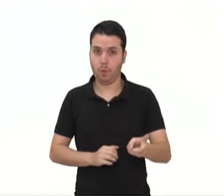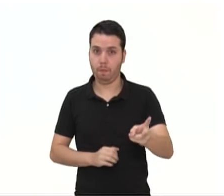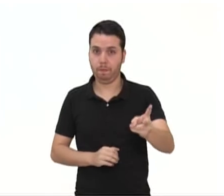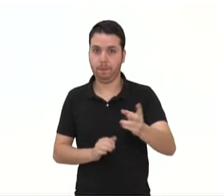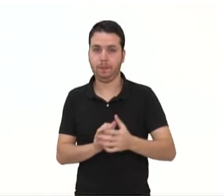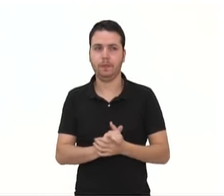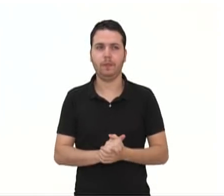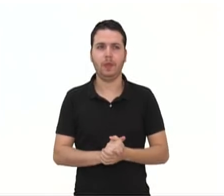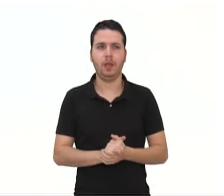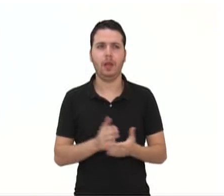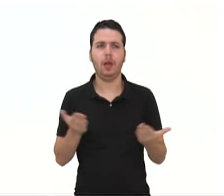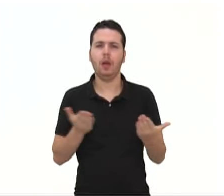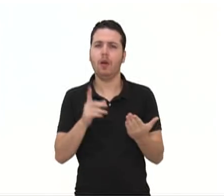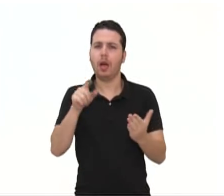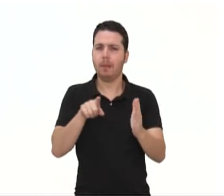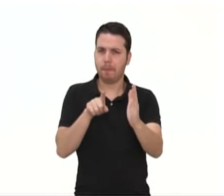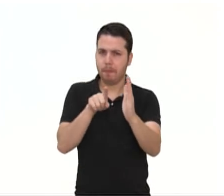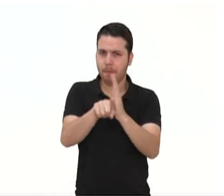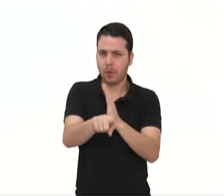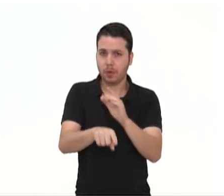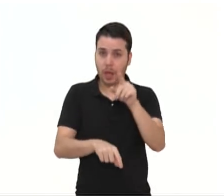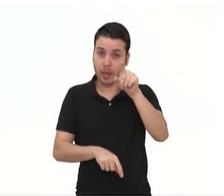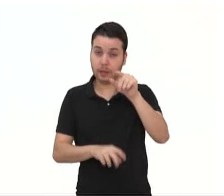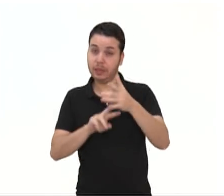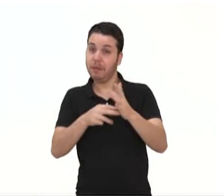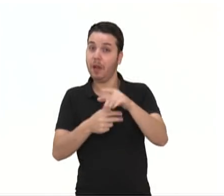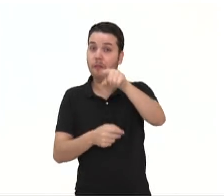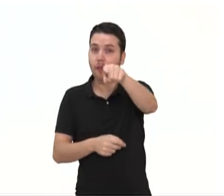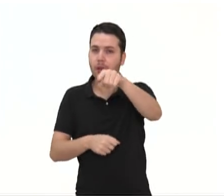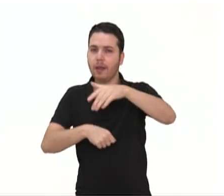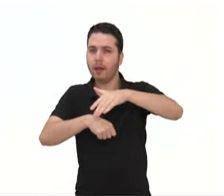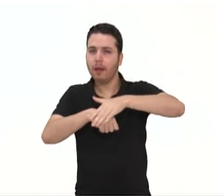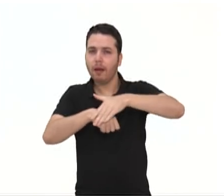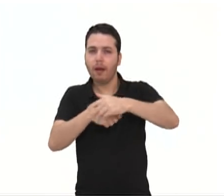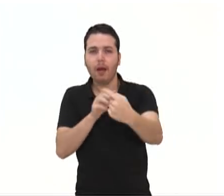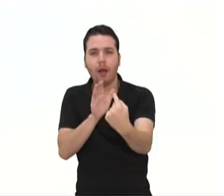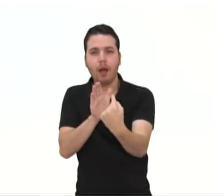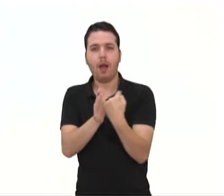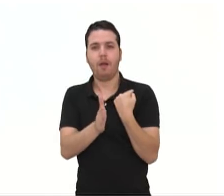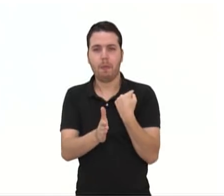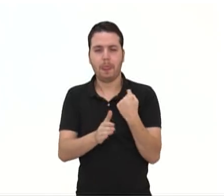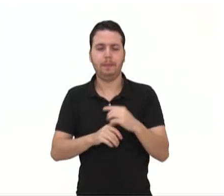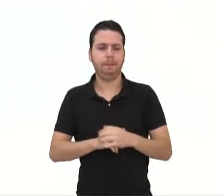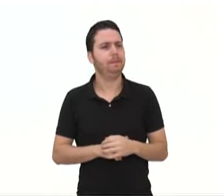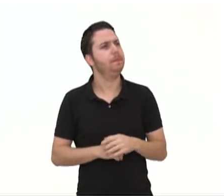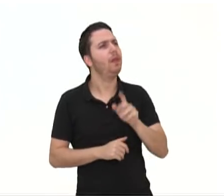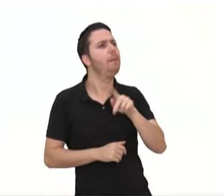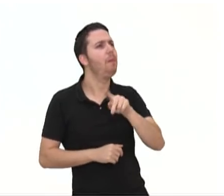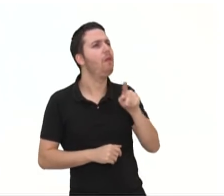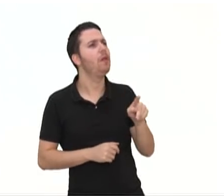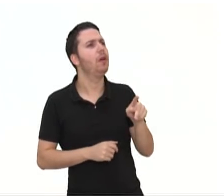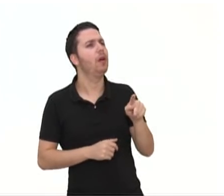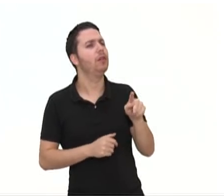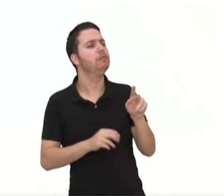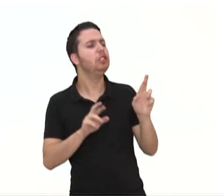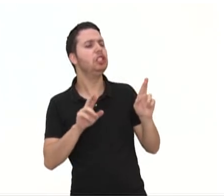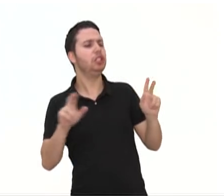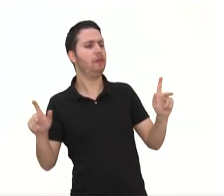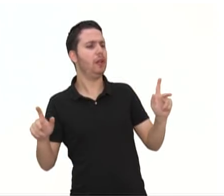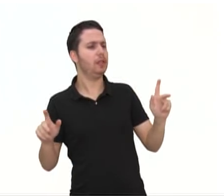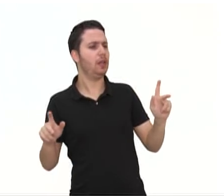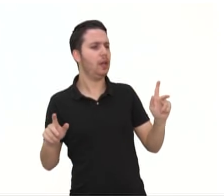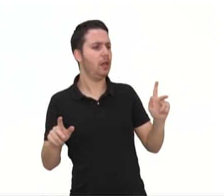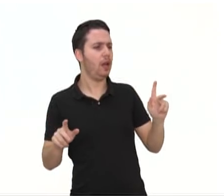vem uma perguntinha e é você me perguntando. Professora, qual é a diferença entre biografia